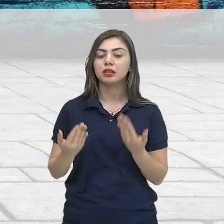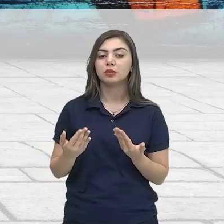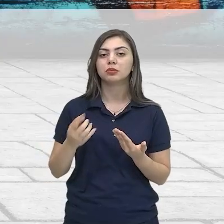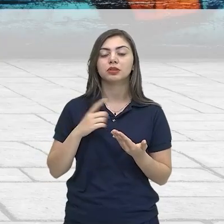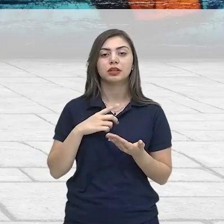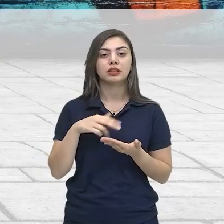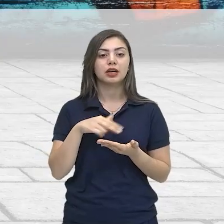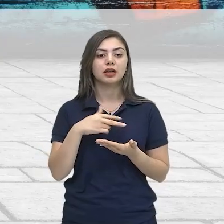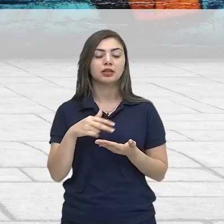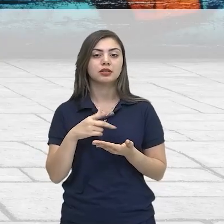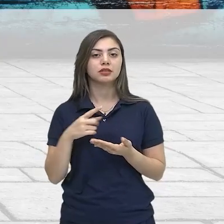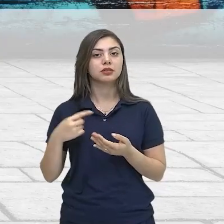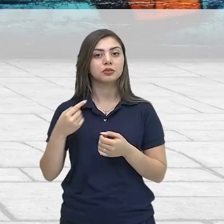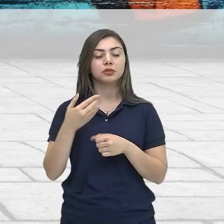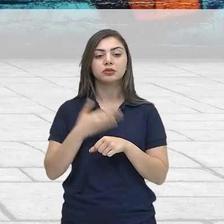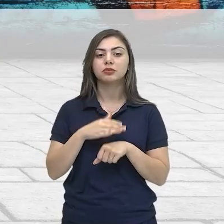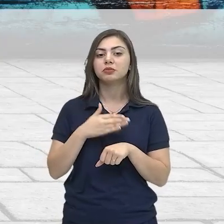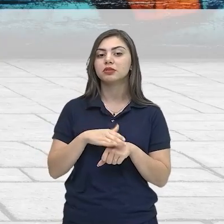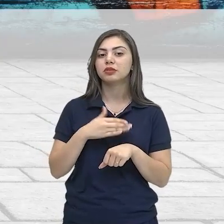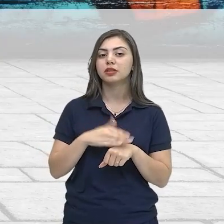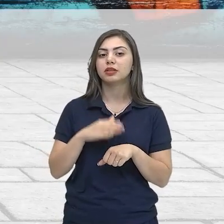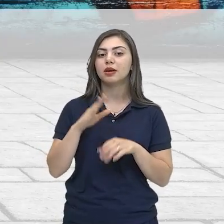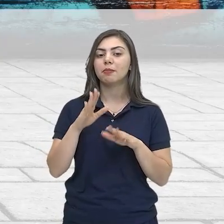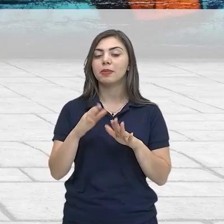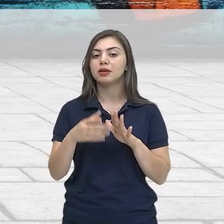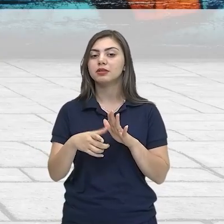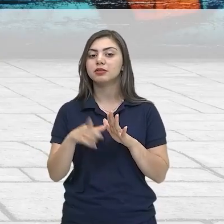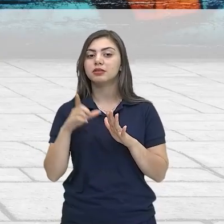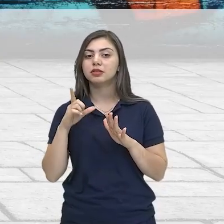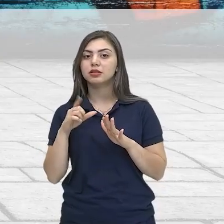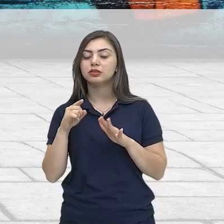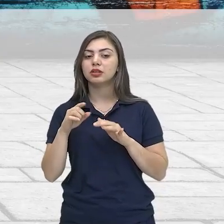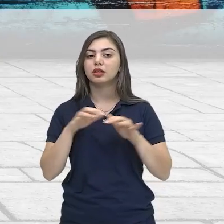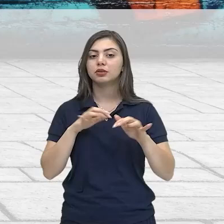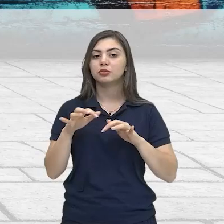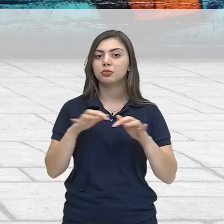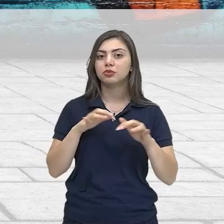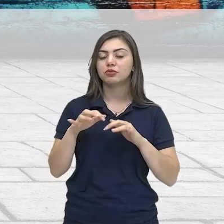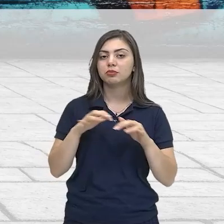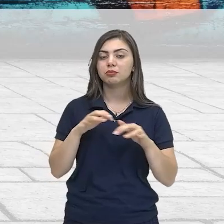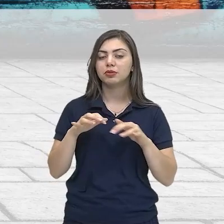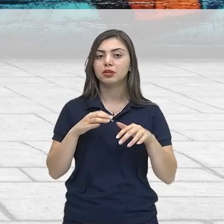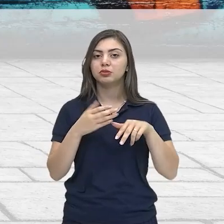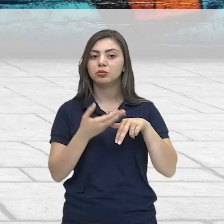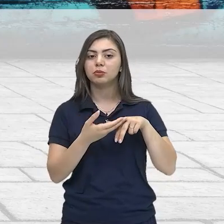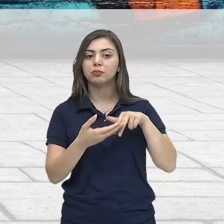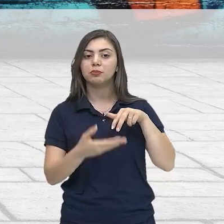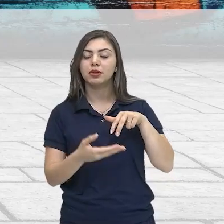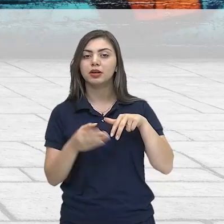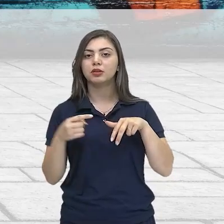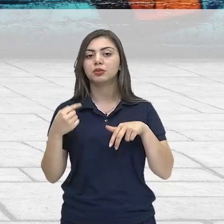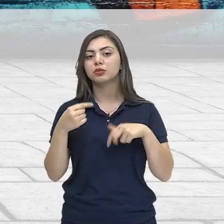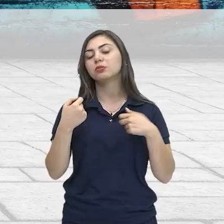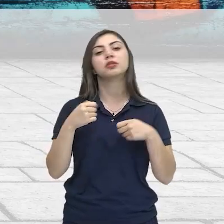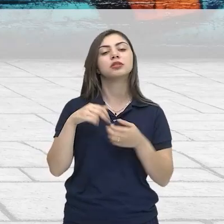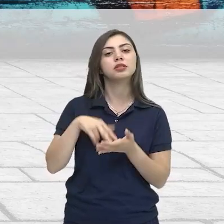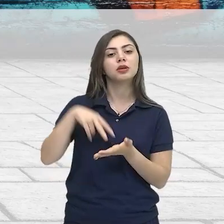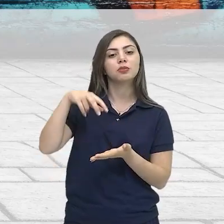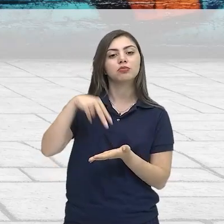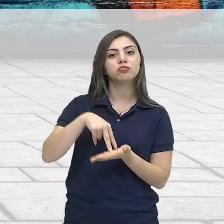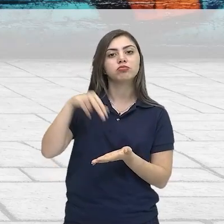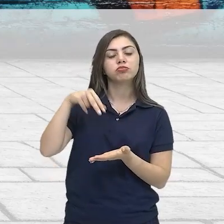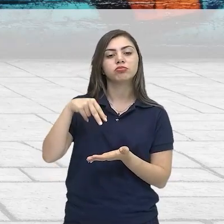gente treinar. Mas antes de fazer esse movimento do top rock, a gente vai dar 2 pulinhos. Um